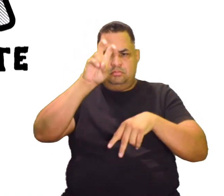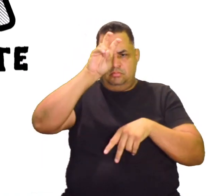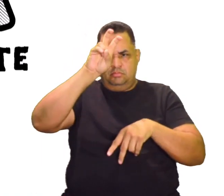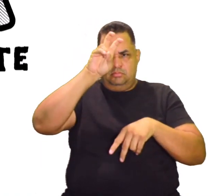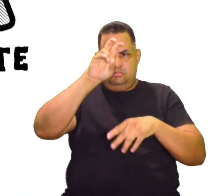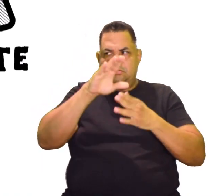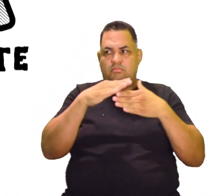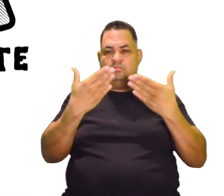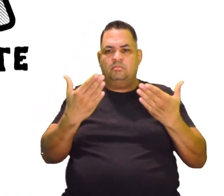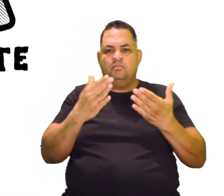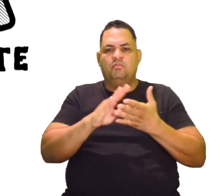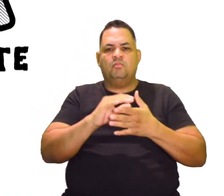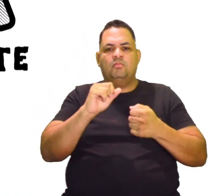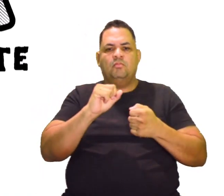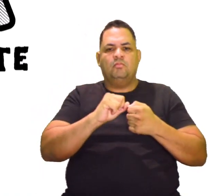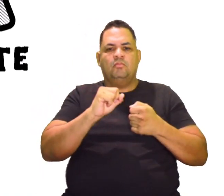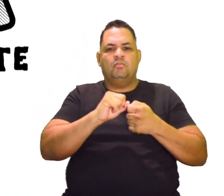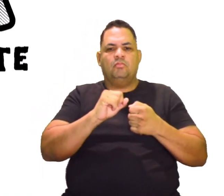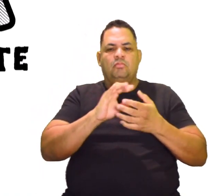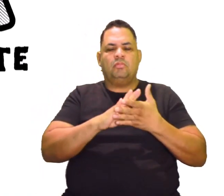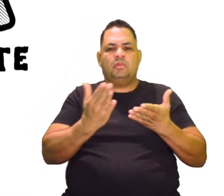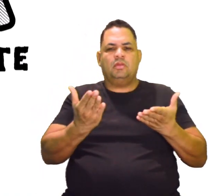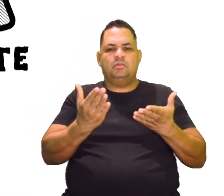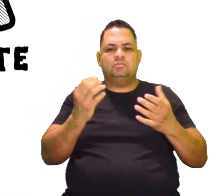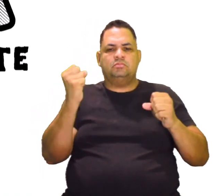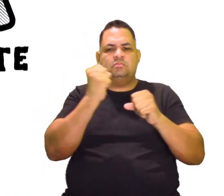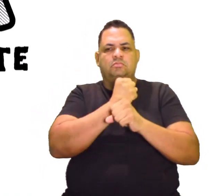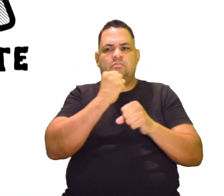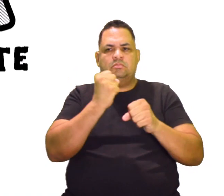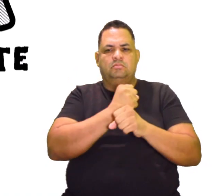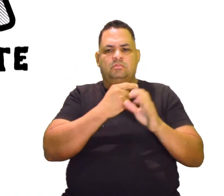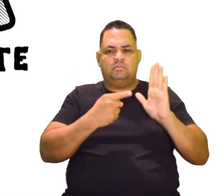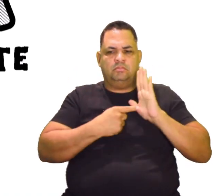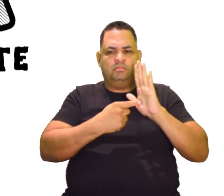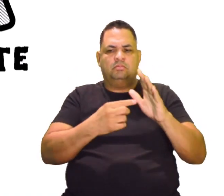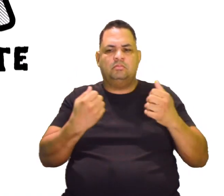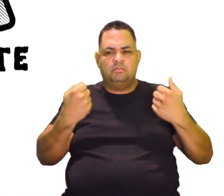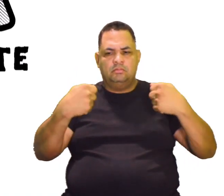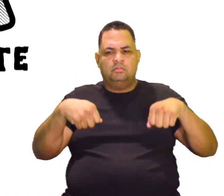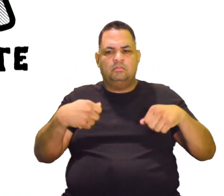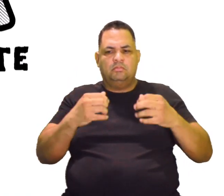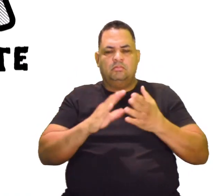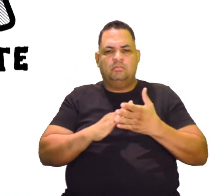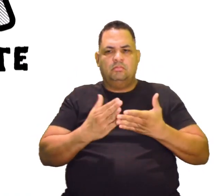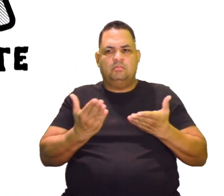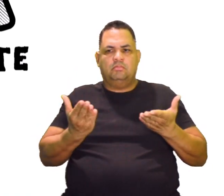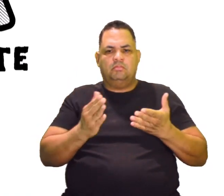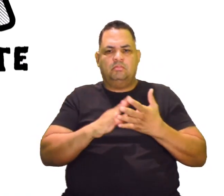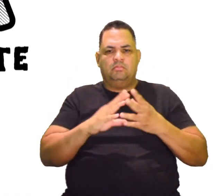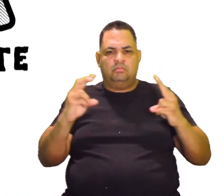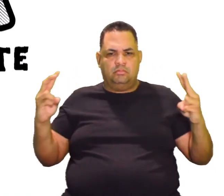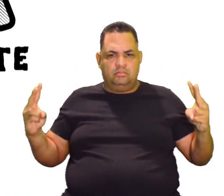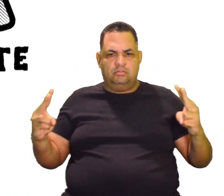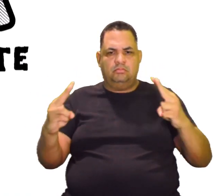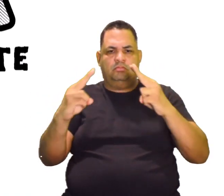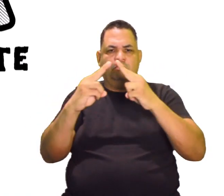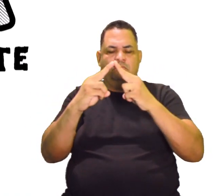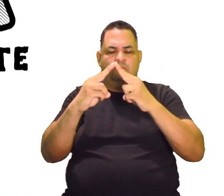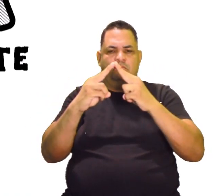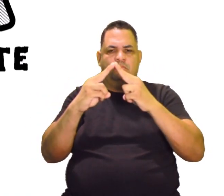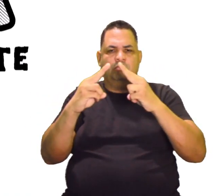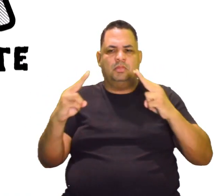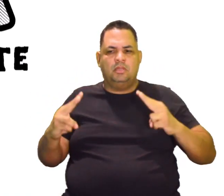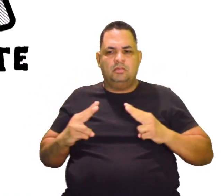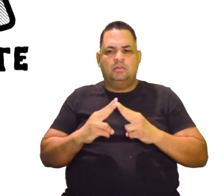que fez aí essas construções, demonstrando então o seu poder e a sua grandiosidade. As pirâmides dos egípcios